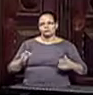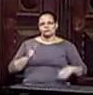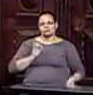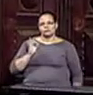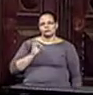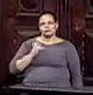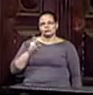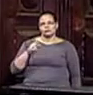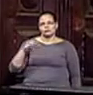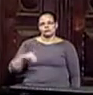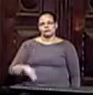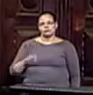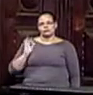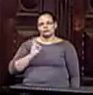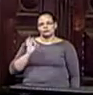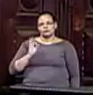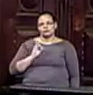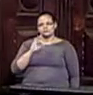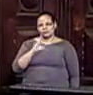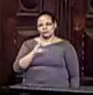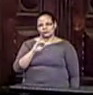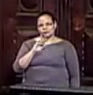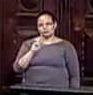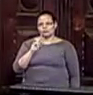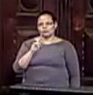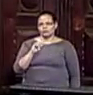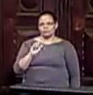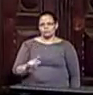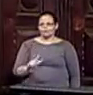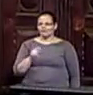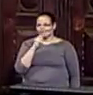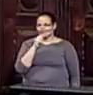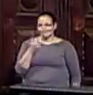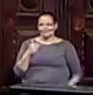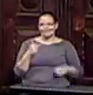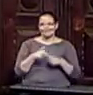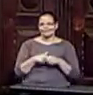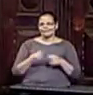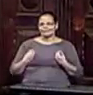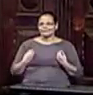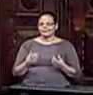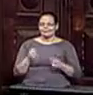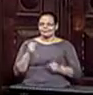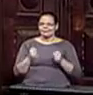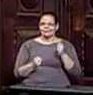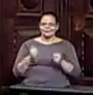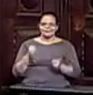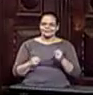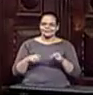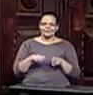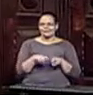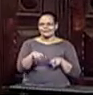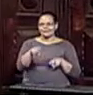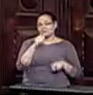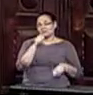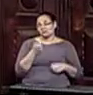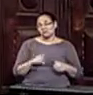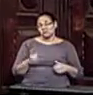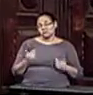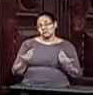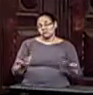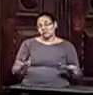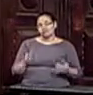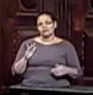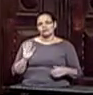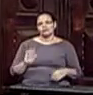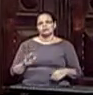militar e da polícia civil. Se você não dá o combustível, os carros não operam. Mas, de outro